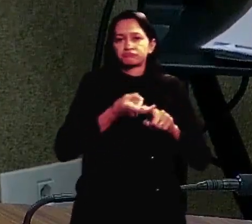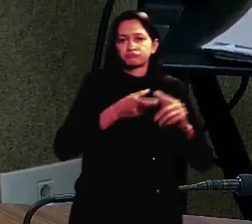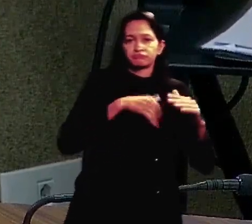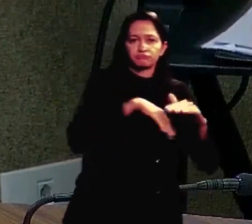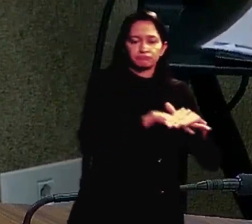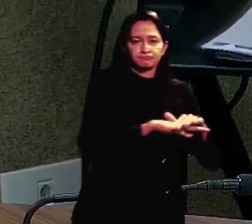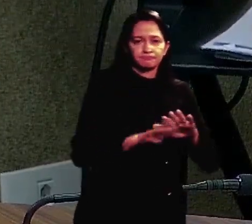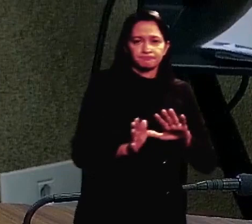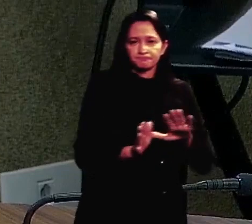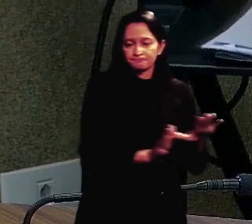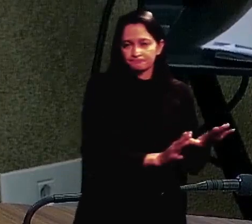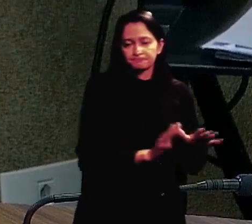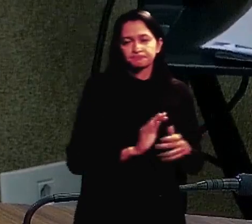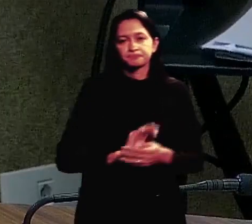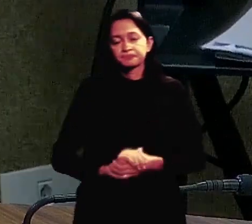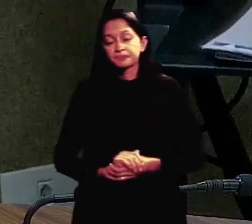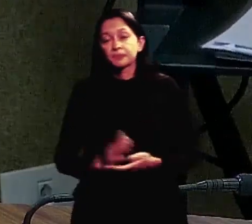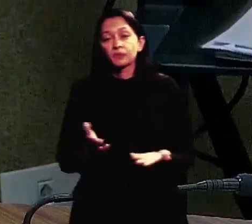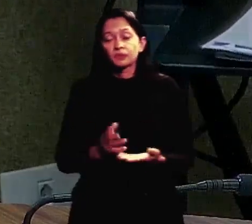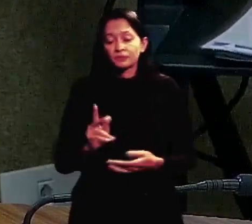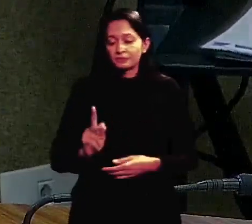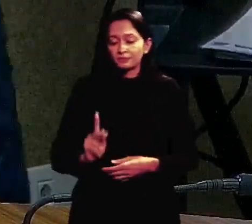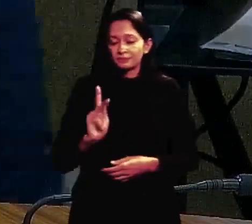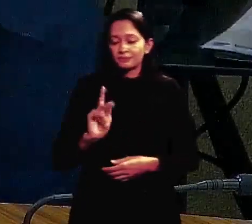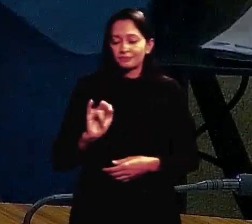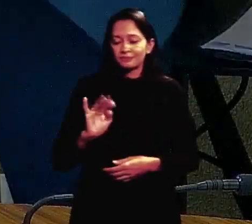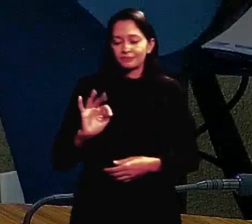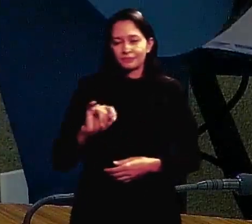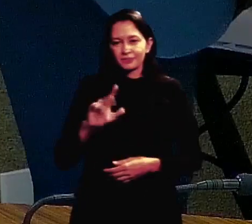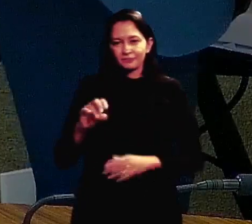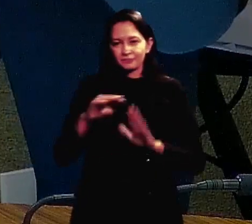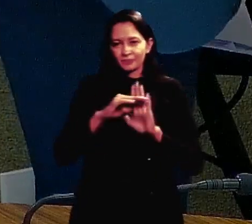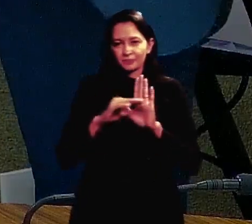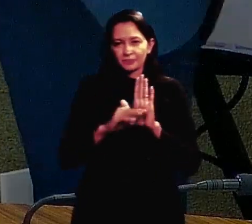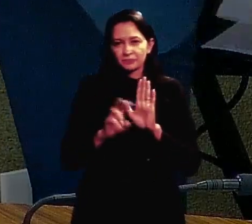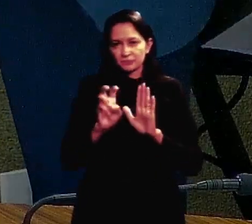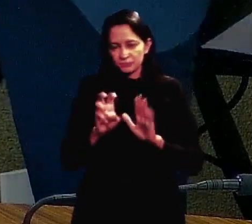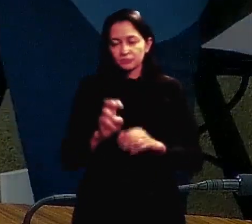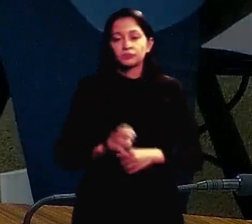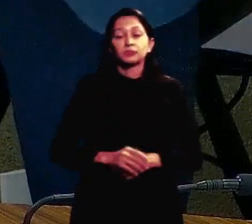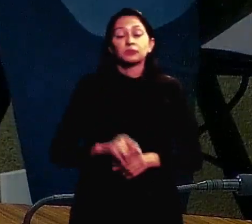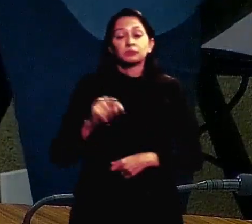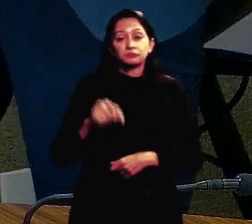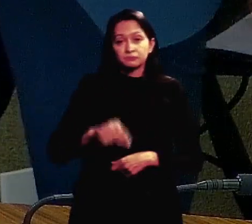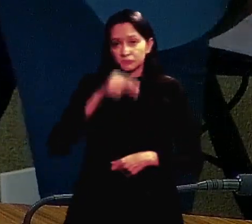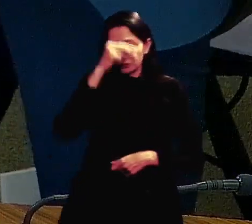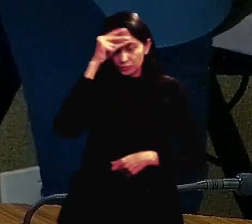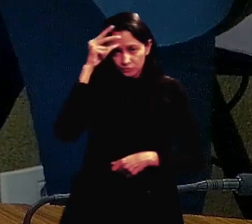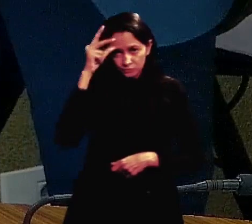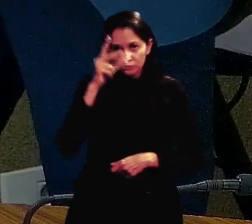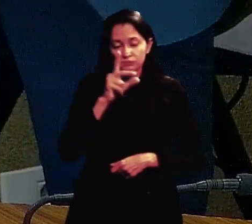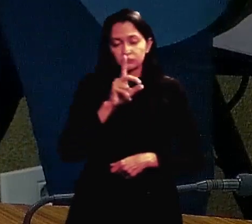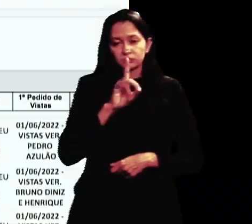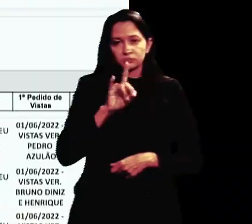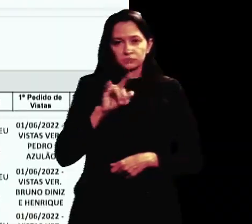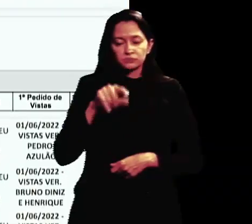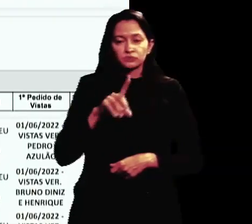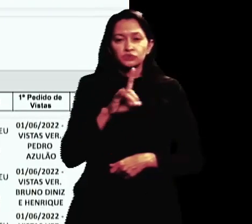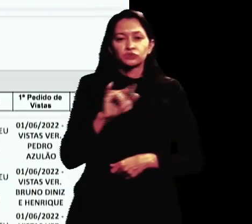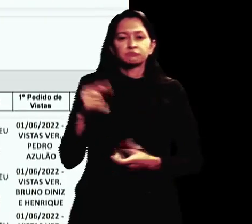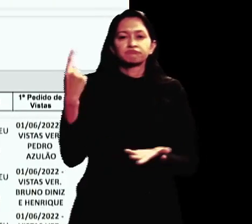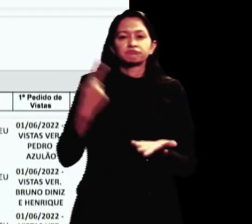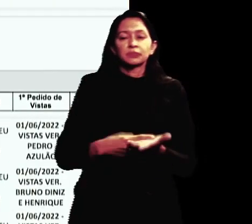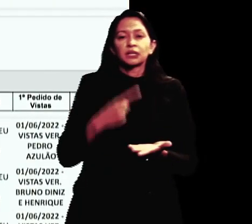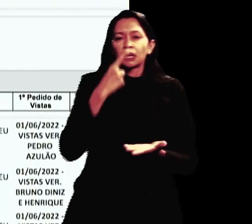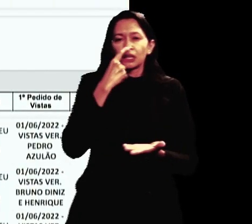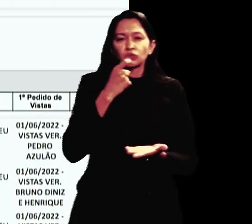Item 5, vereador Lucas Quitão, autoriza o Poder Executivo a instituir o dia livre de tributos do município de Goiânia. Procurador do Ministério da